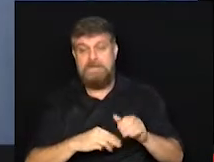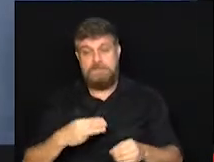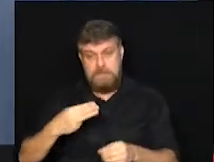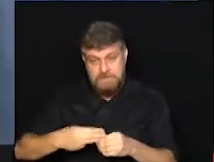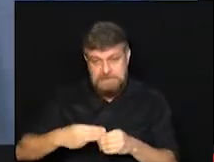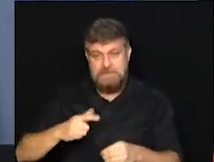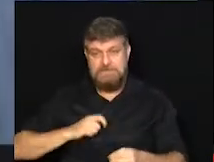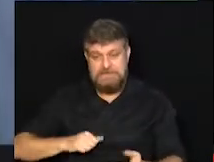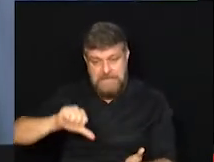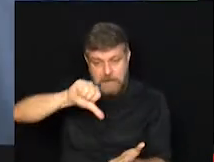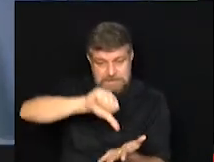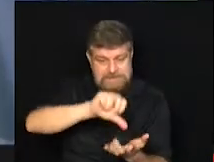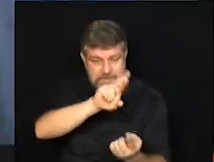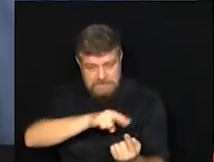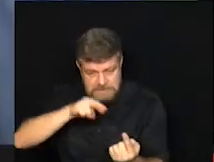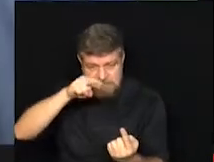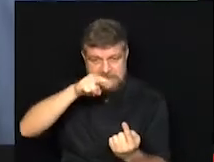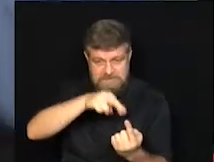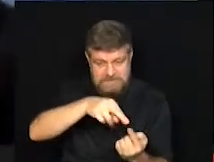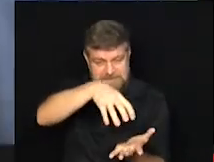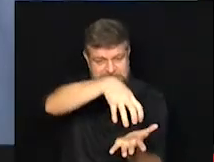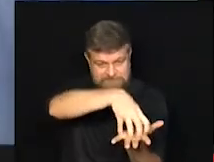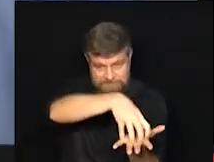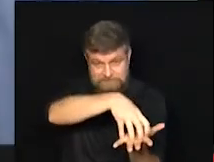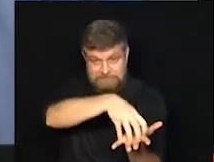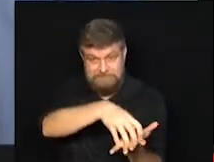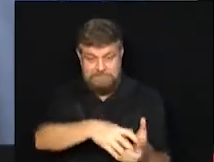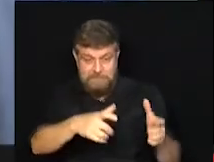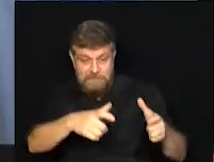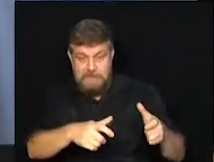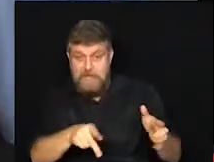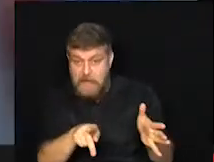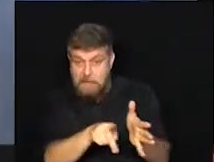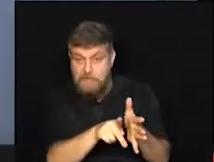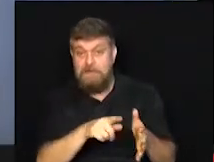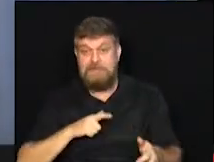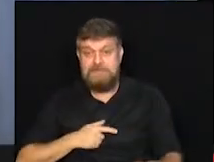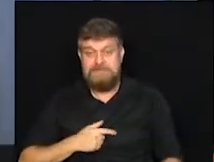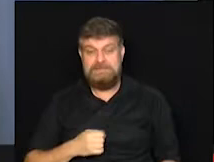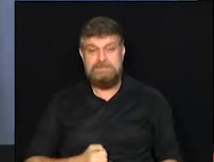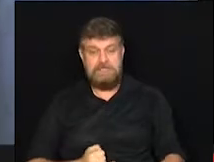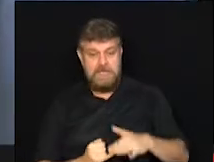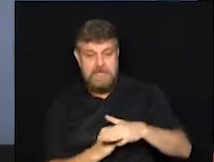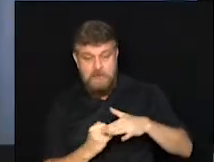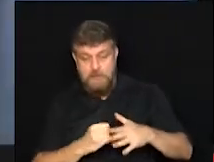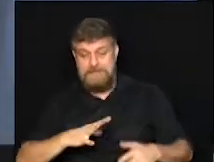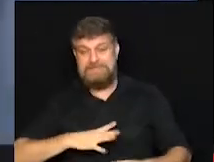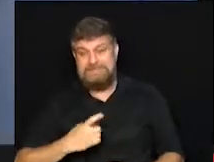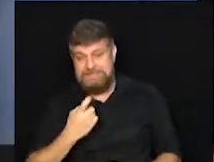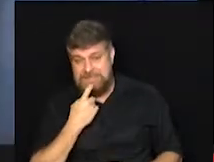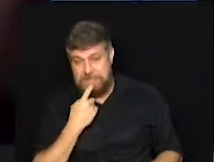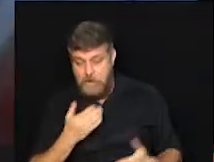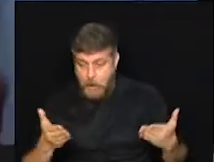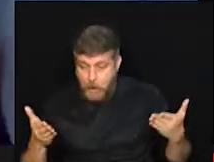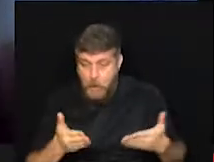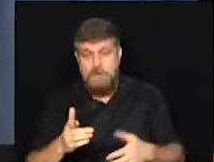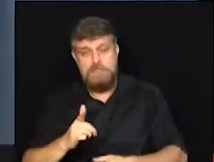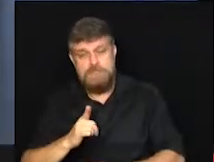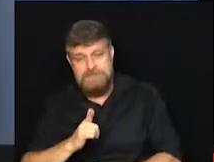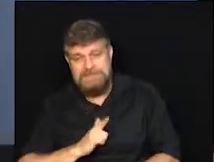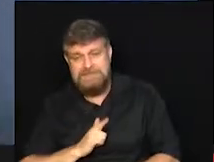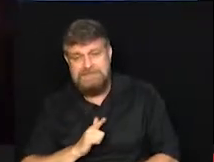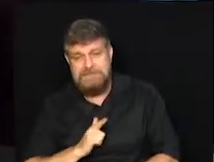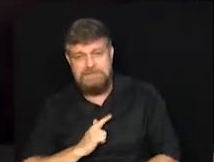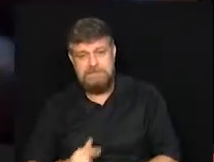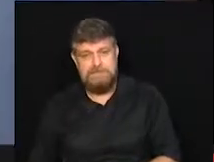de referência, vários serviços que nós temos hoje, que tem algumas